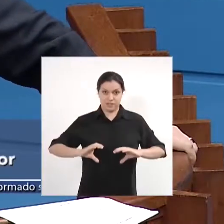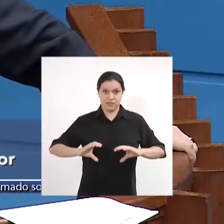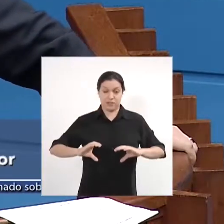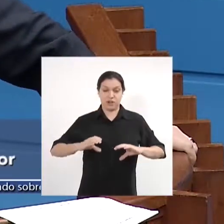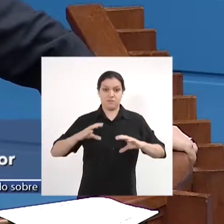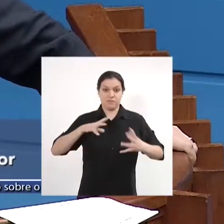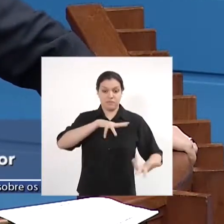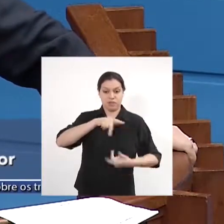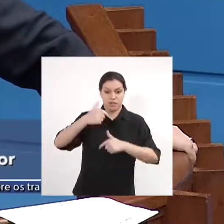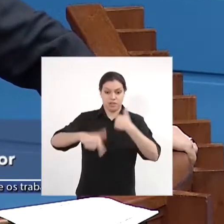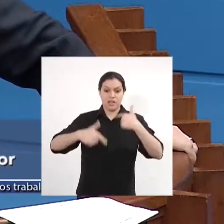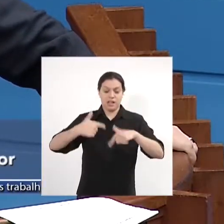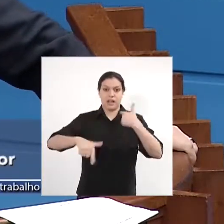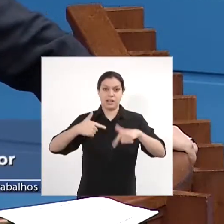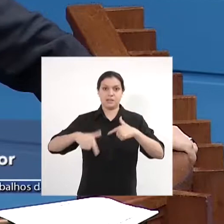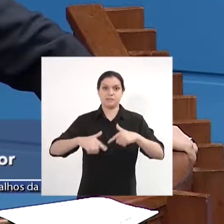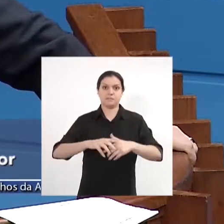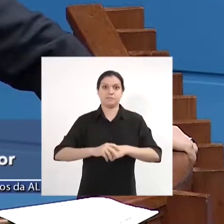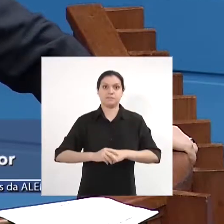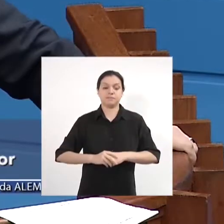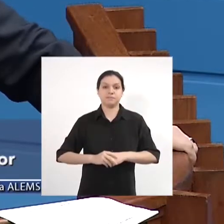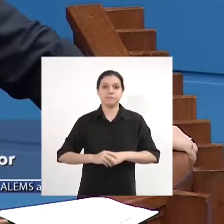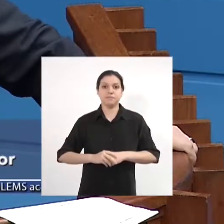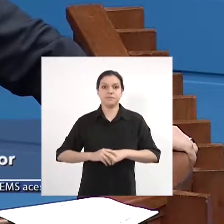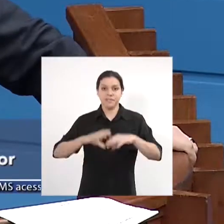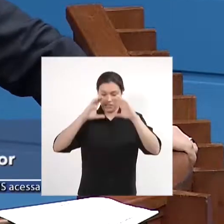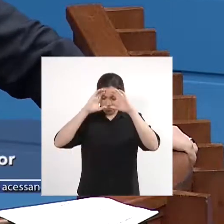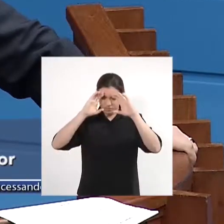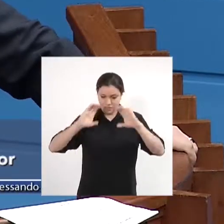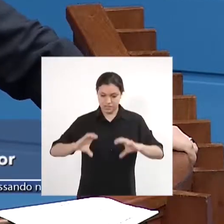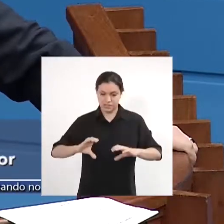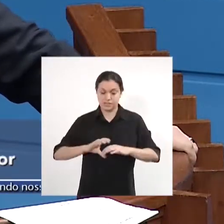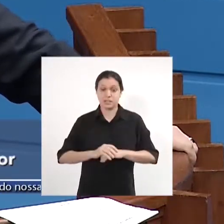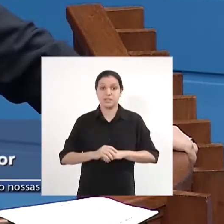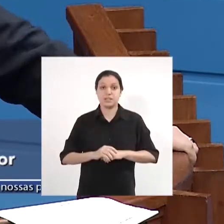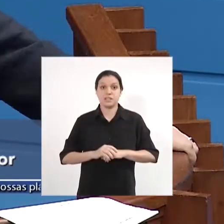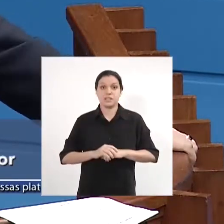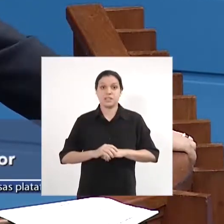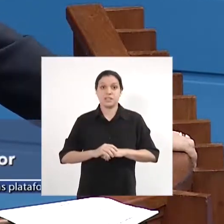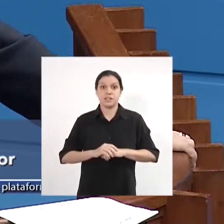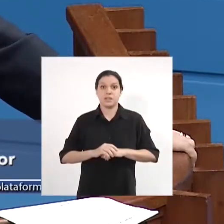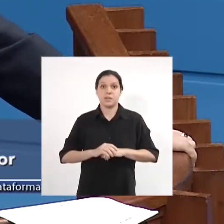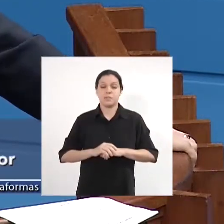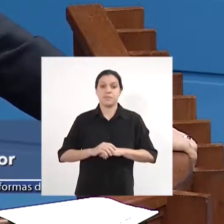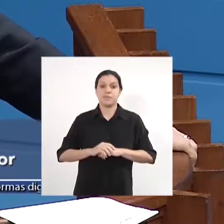com uma perspectiva de cidadania, com uma perspectiva de